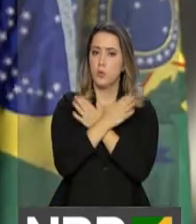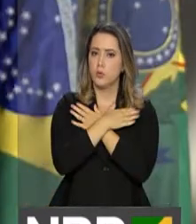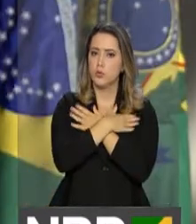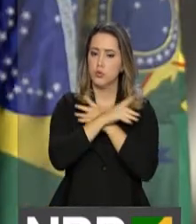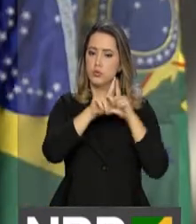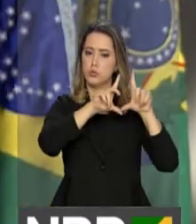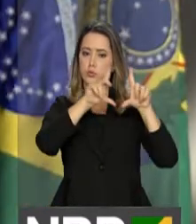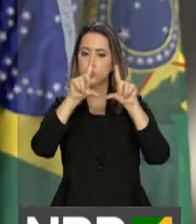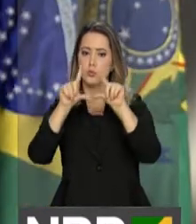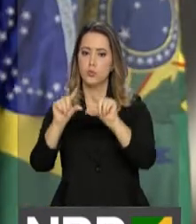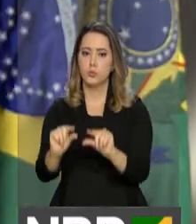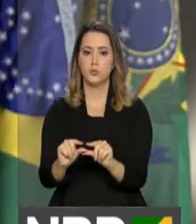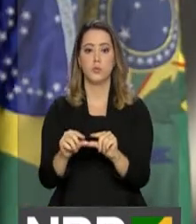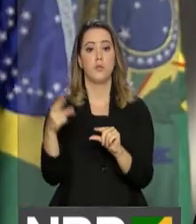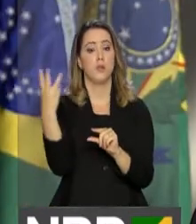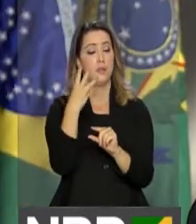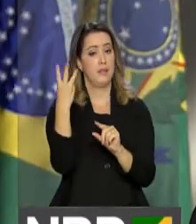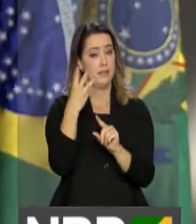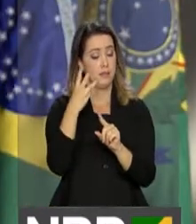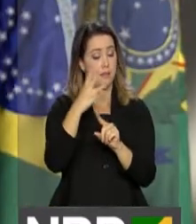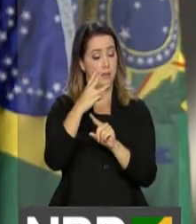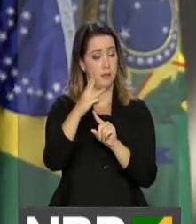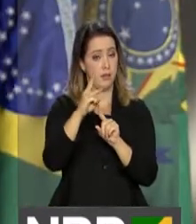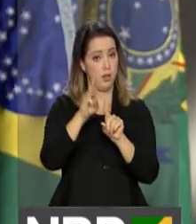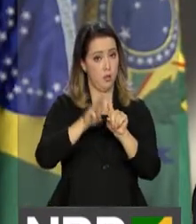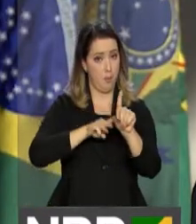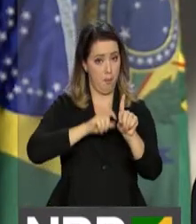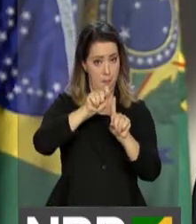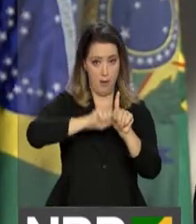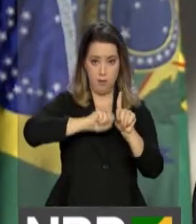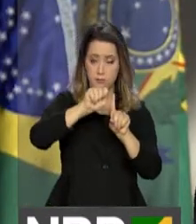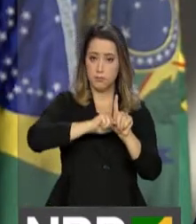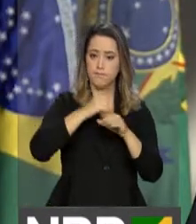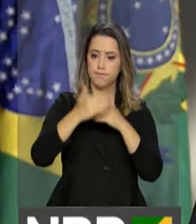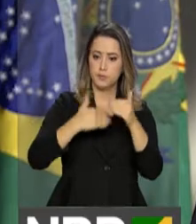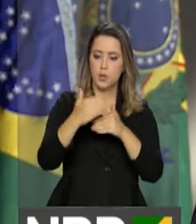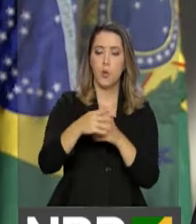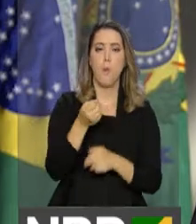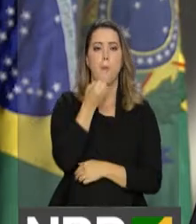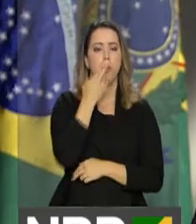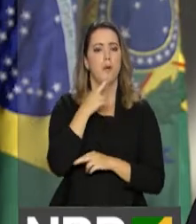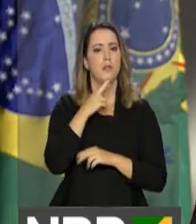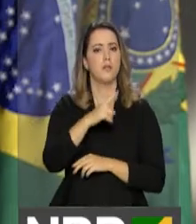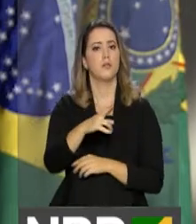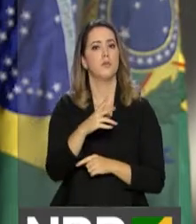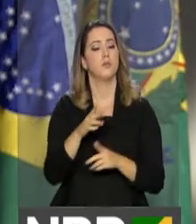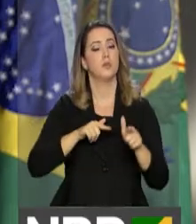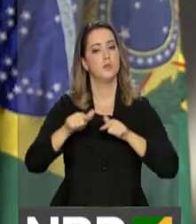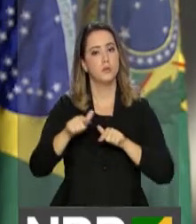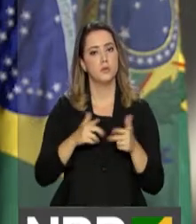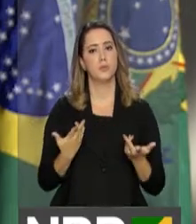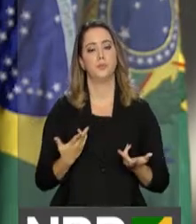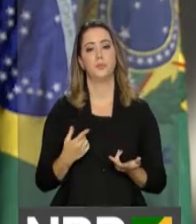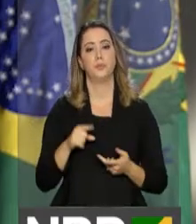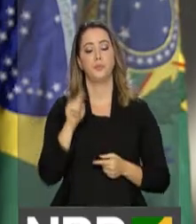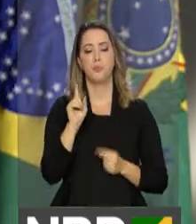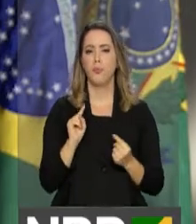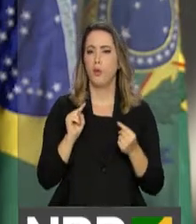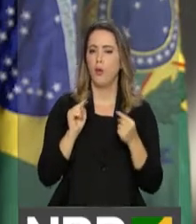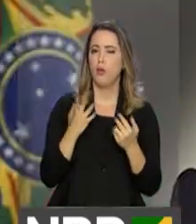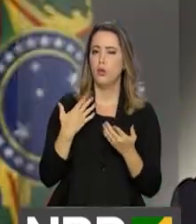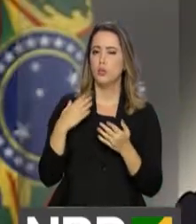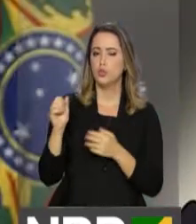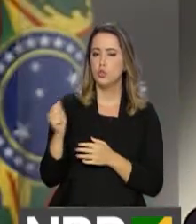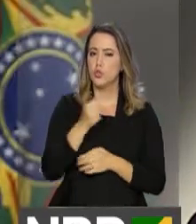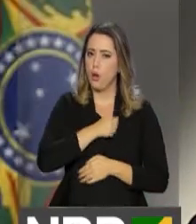pelo terceiro trimestre consecutivo temos bons resultados no mercado trabalho de agosto a outubro